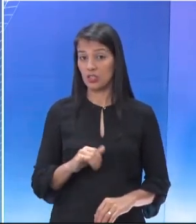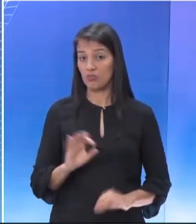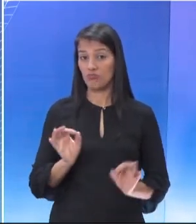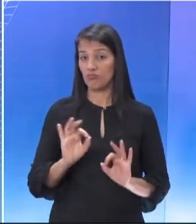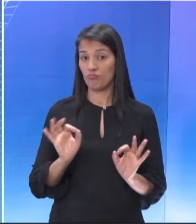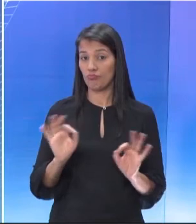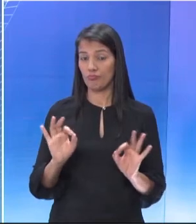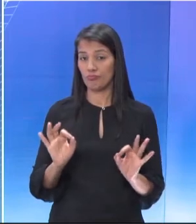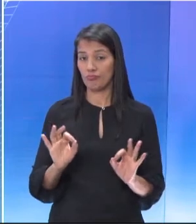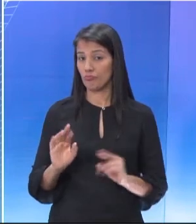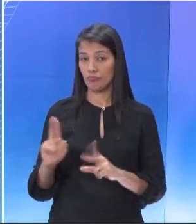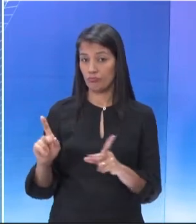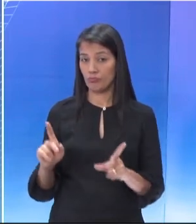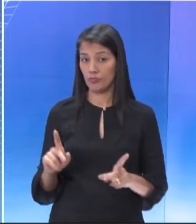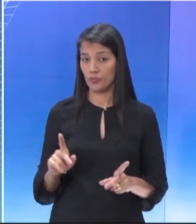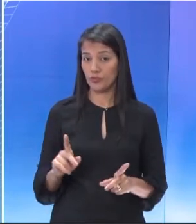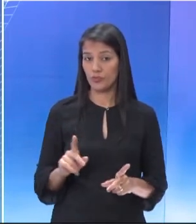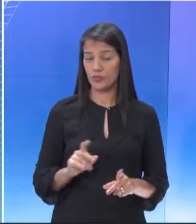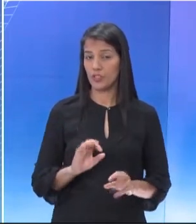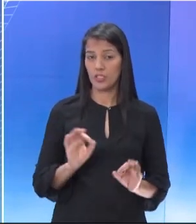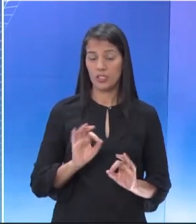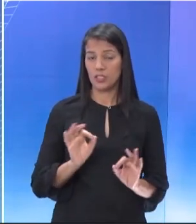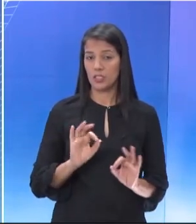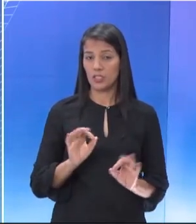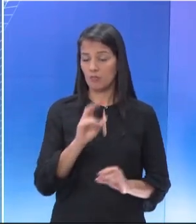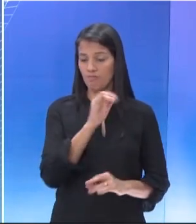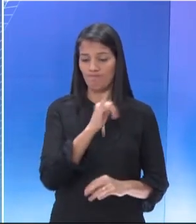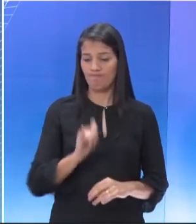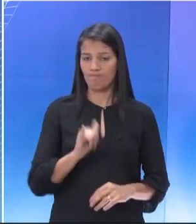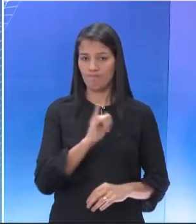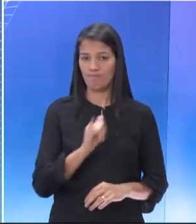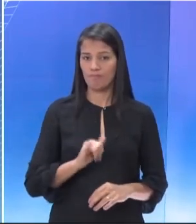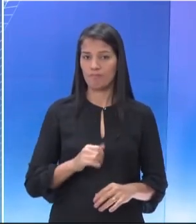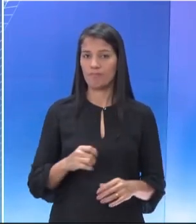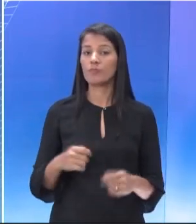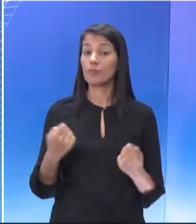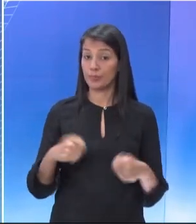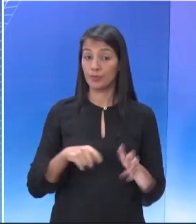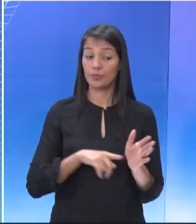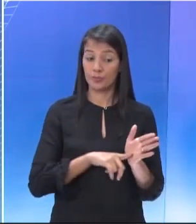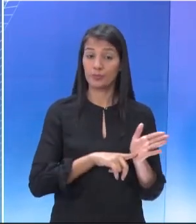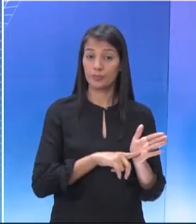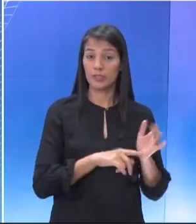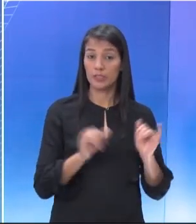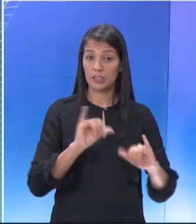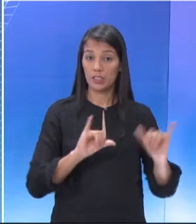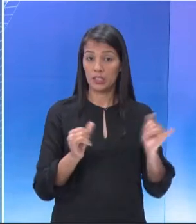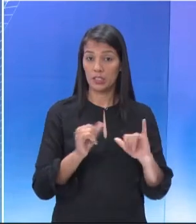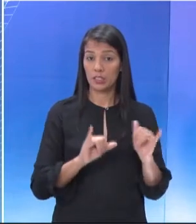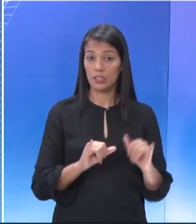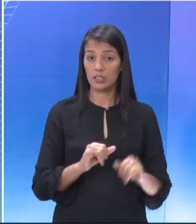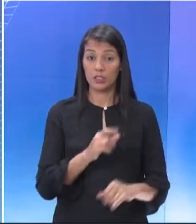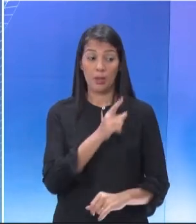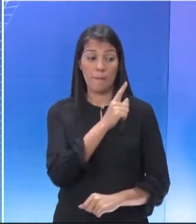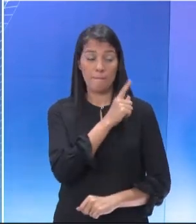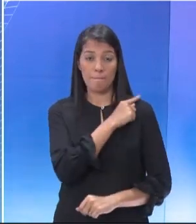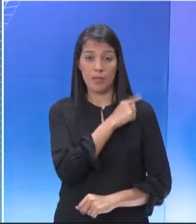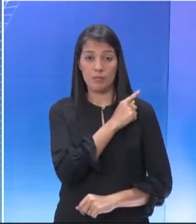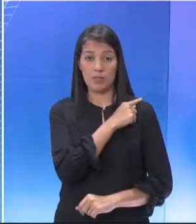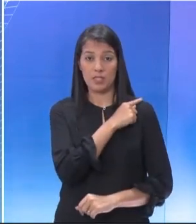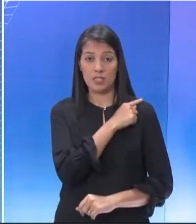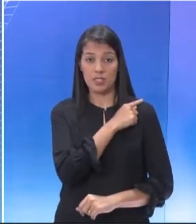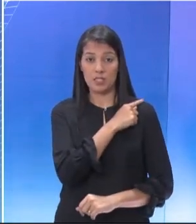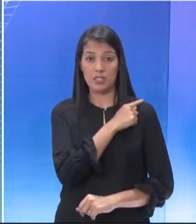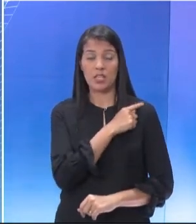de formação de cargas elétricas, pesquise melhor lá no conteúdo de química da primeira série, em ligação